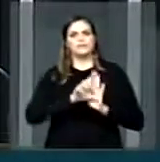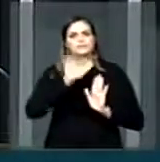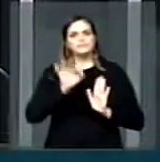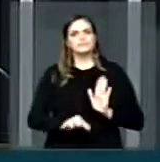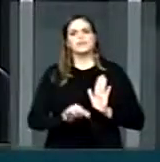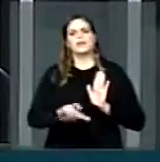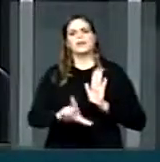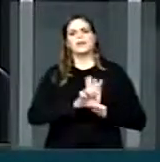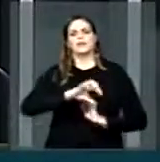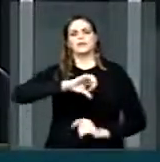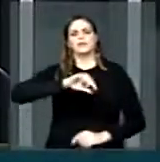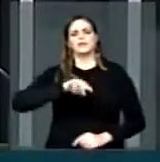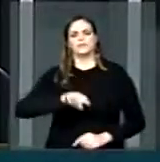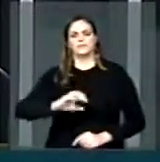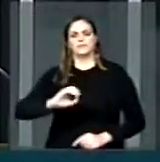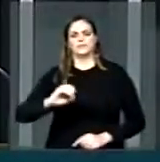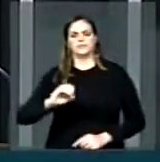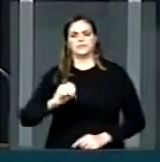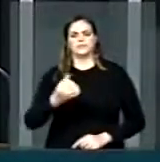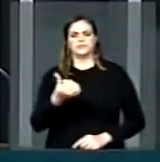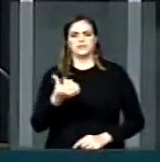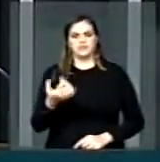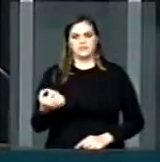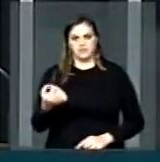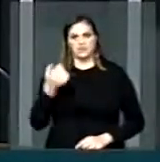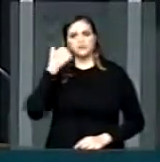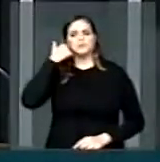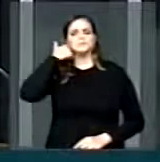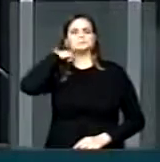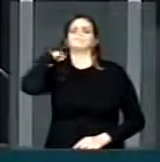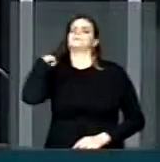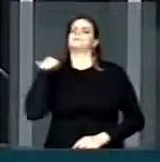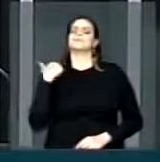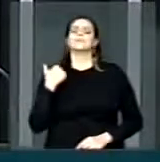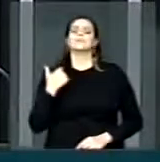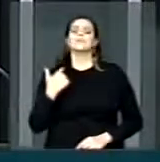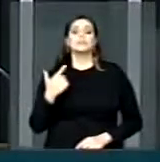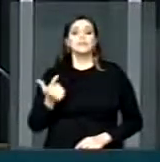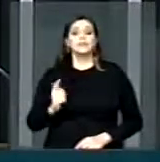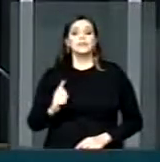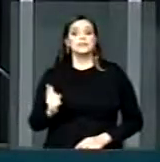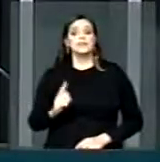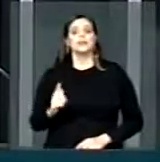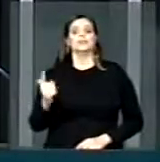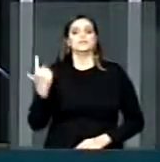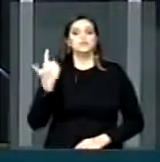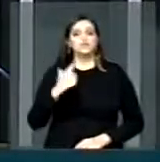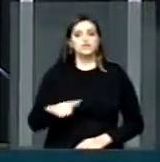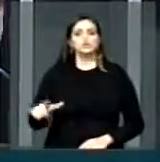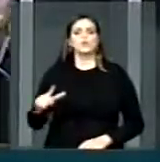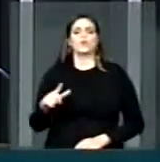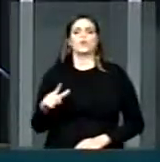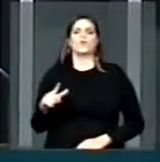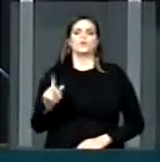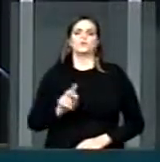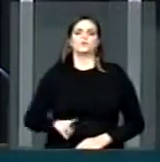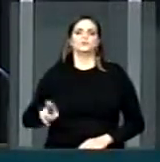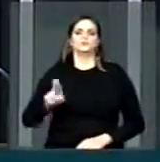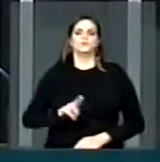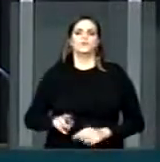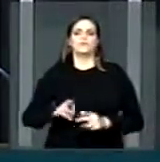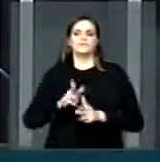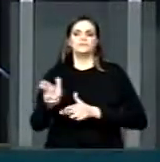lei 9060 foi de um projeto de minha autoria, traz a ferrovia para o Nordeste, que é a